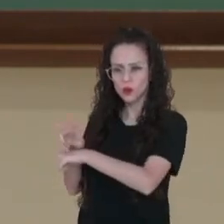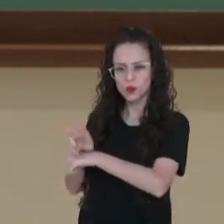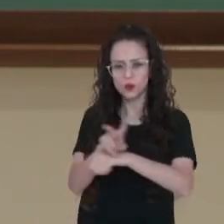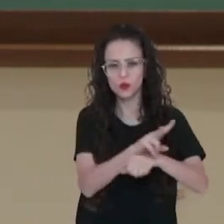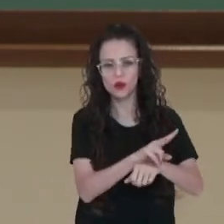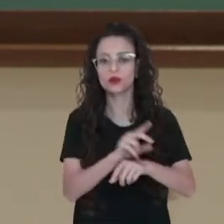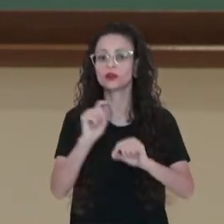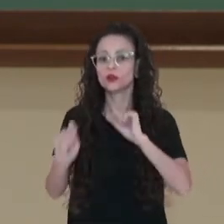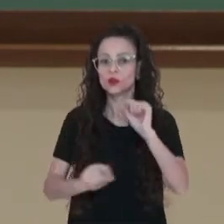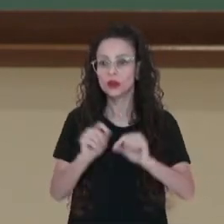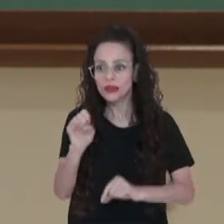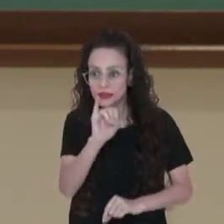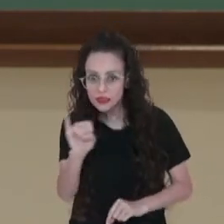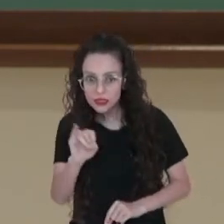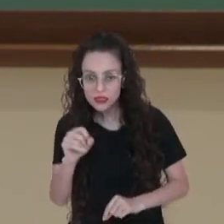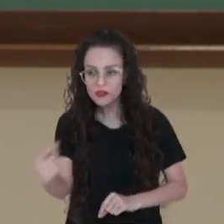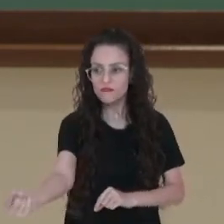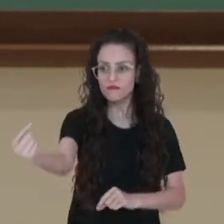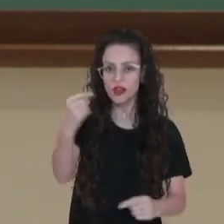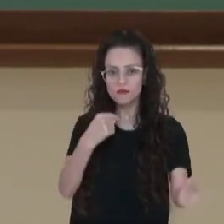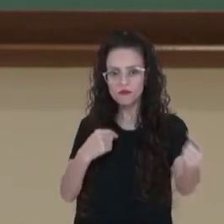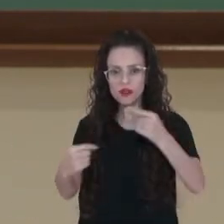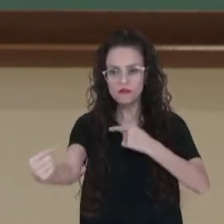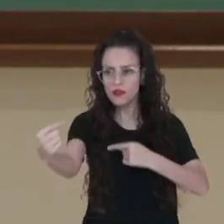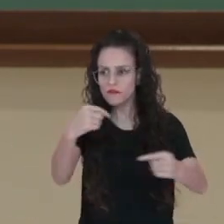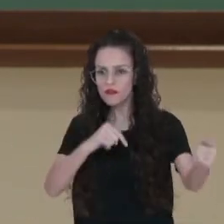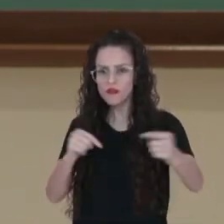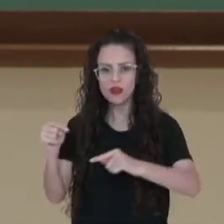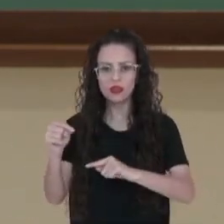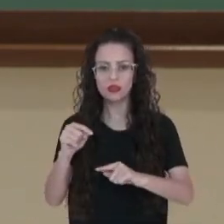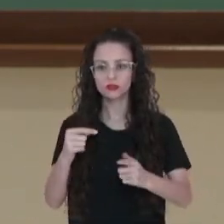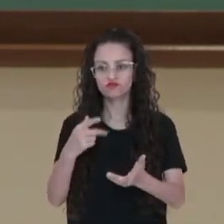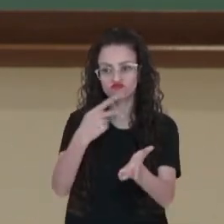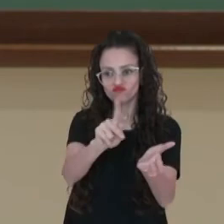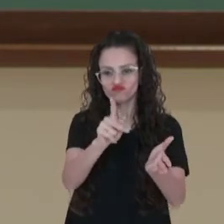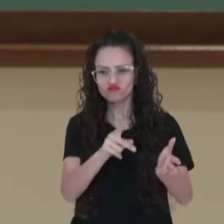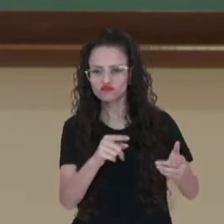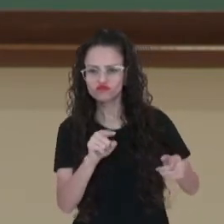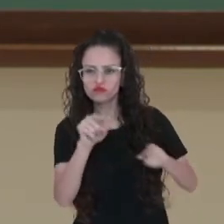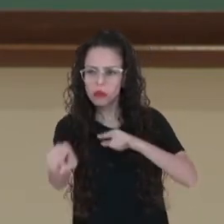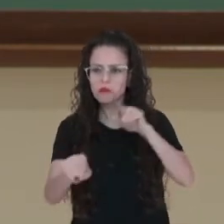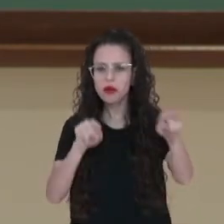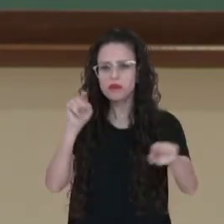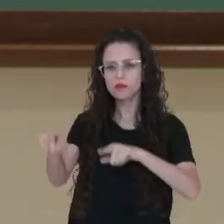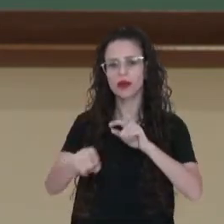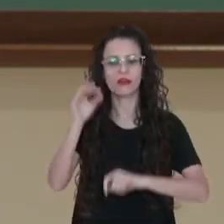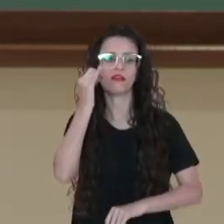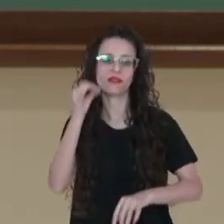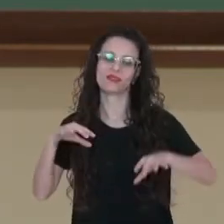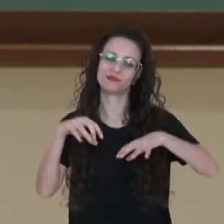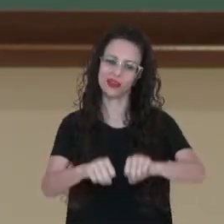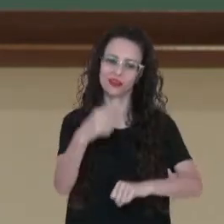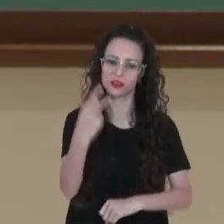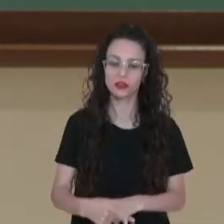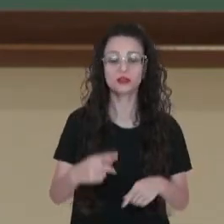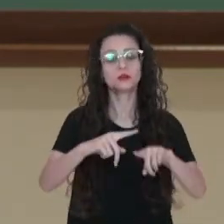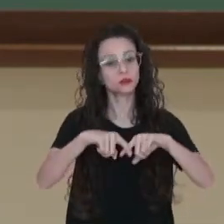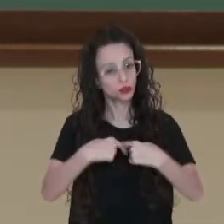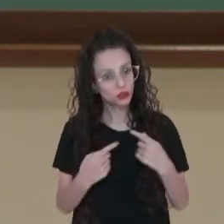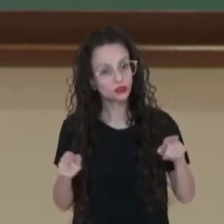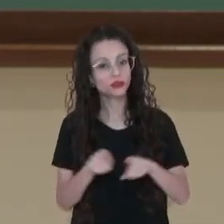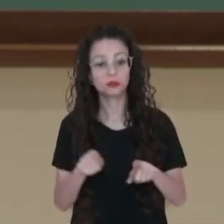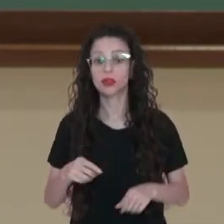pudessem atacar os navios de bandeiras inimigas para que eles não invadissem o nosso território. E por isso